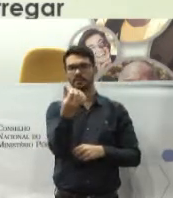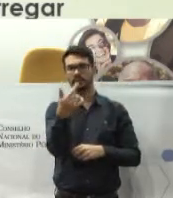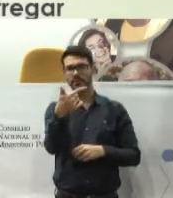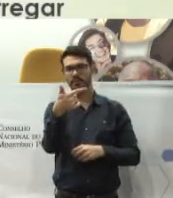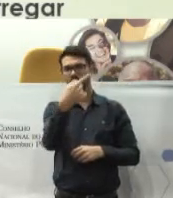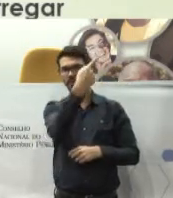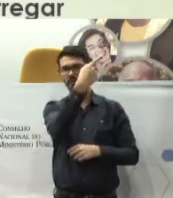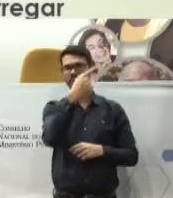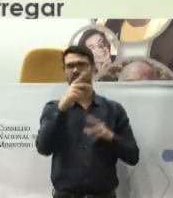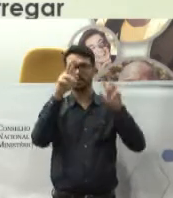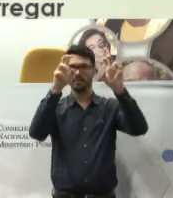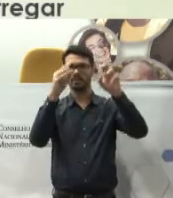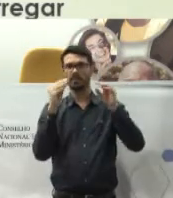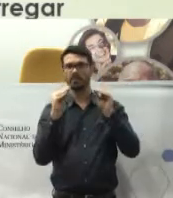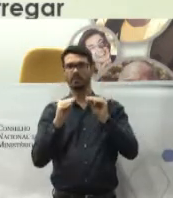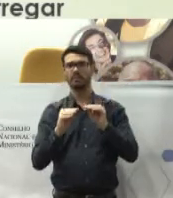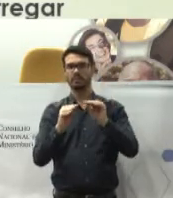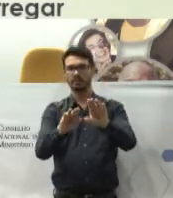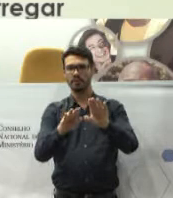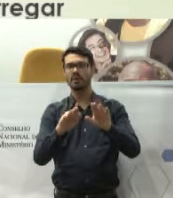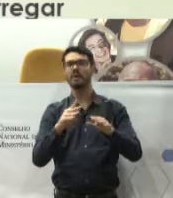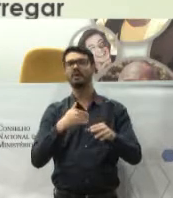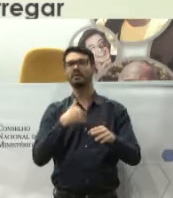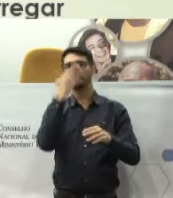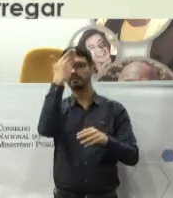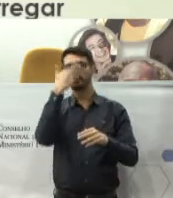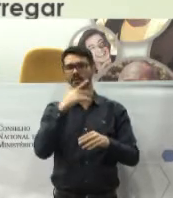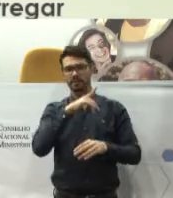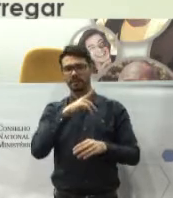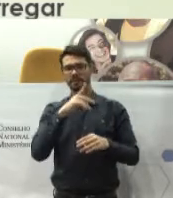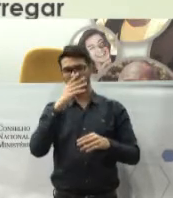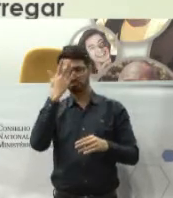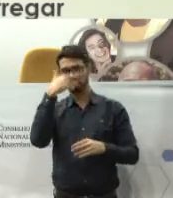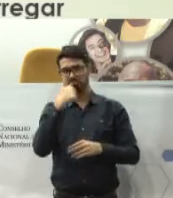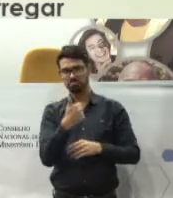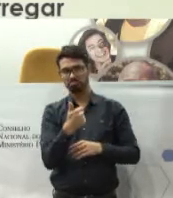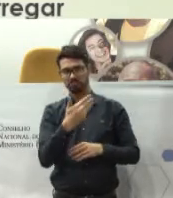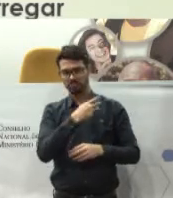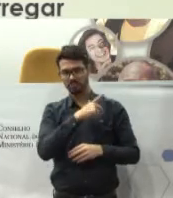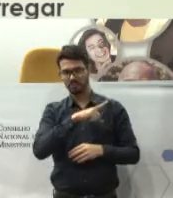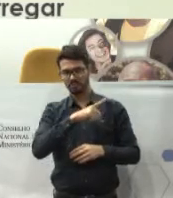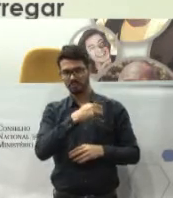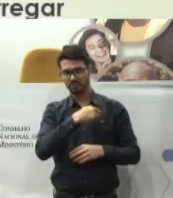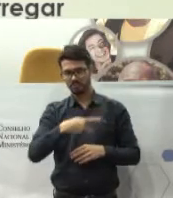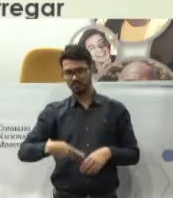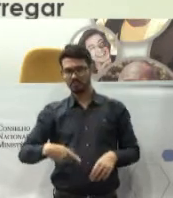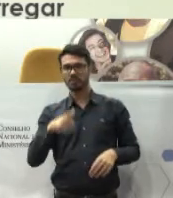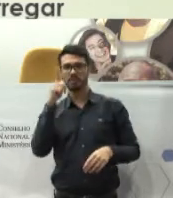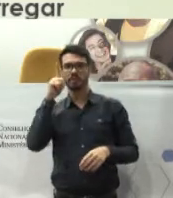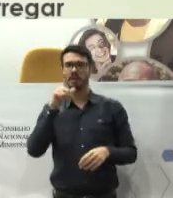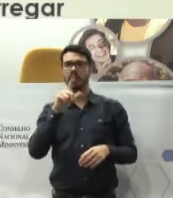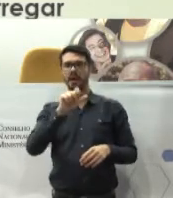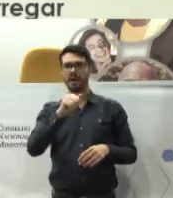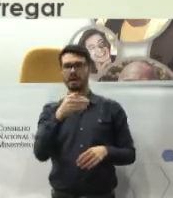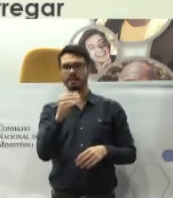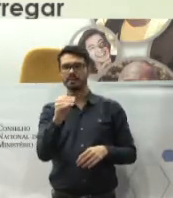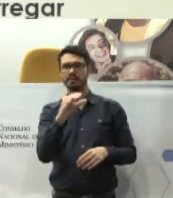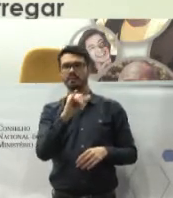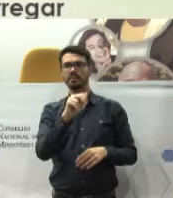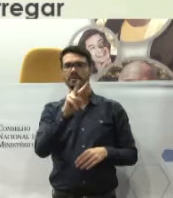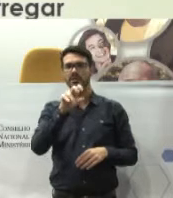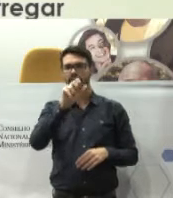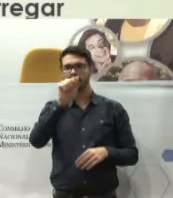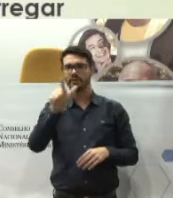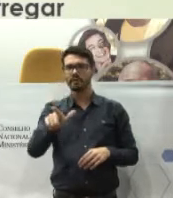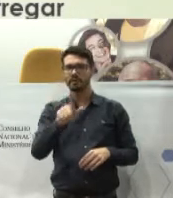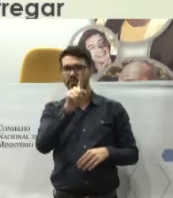qual ficou fixado a legitimidade do Ministério Público para ajuizar ação civil pública que tem por objetivo